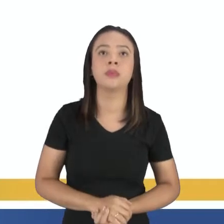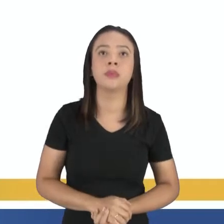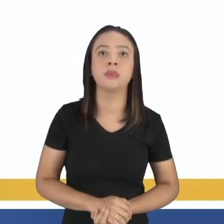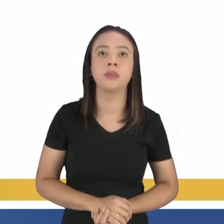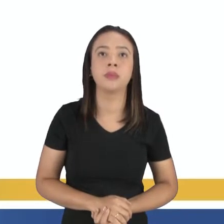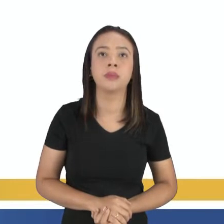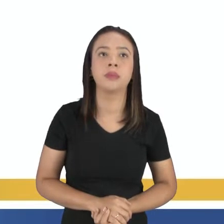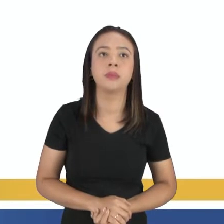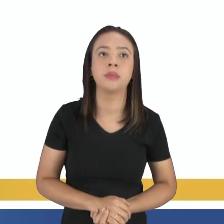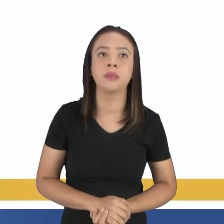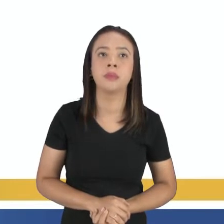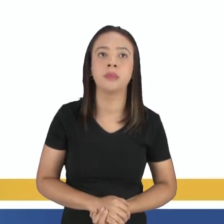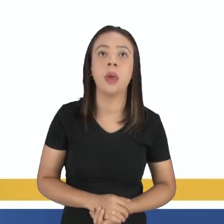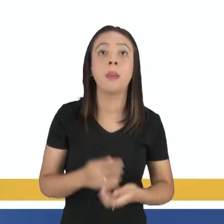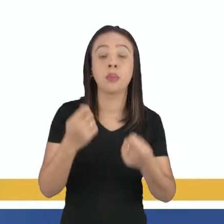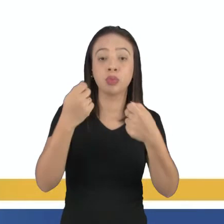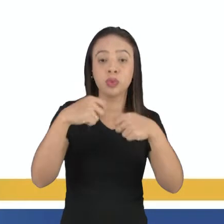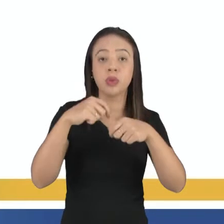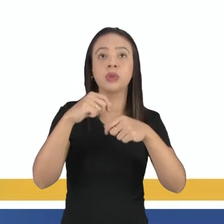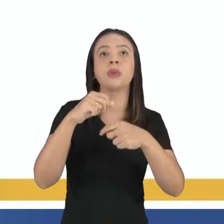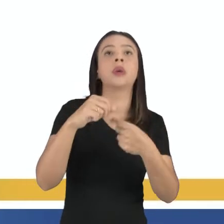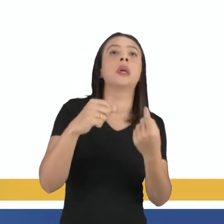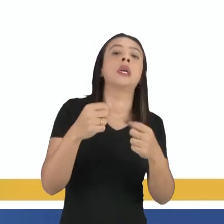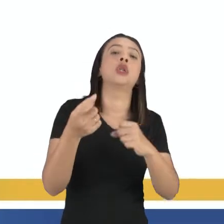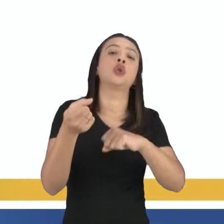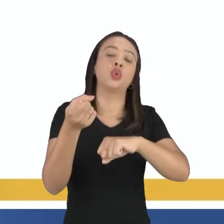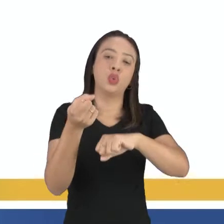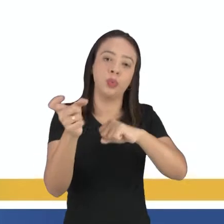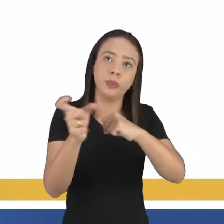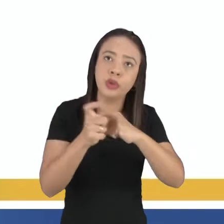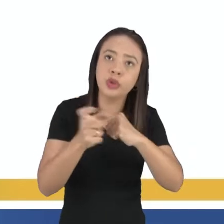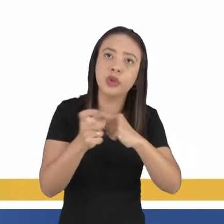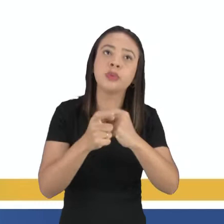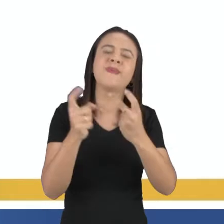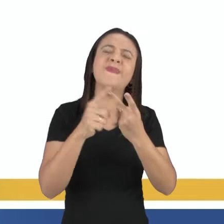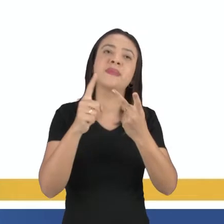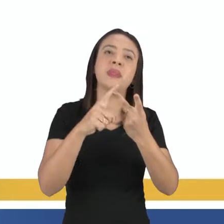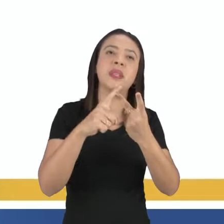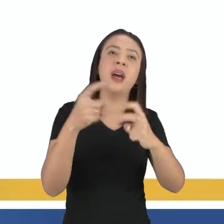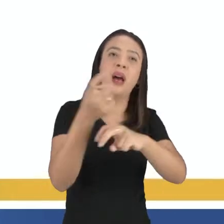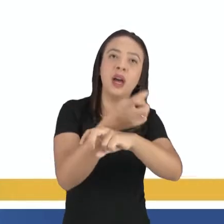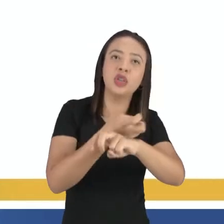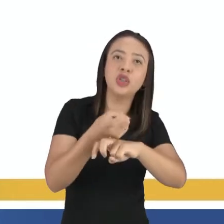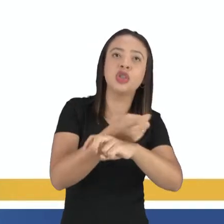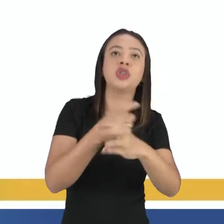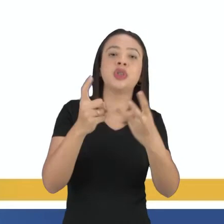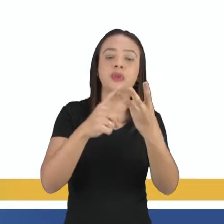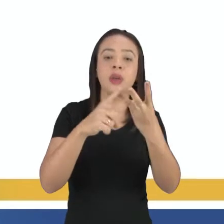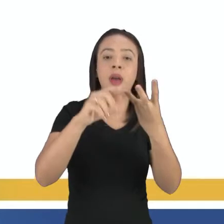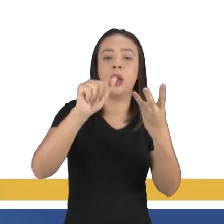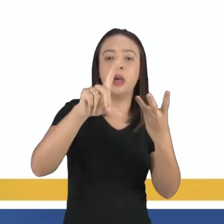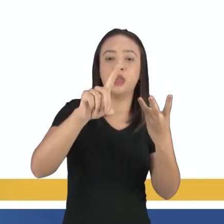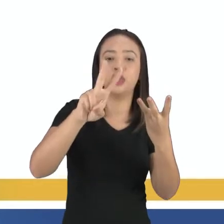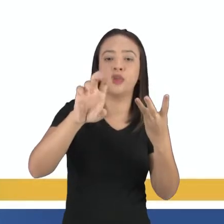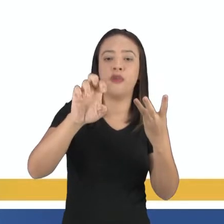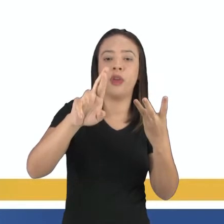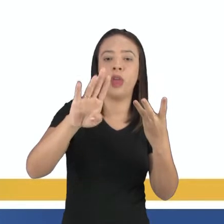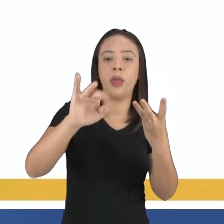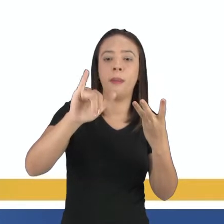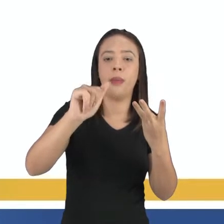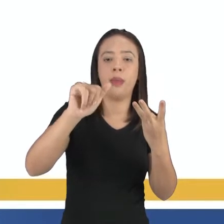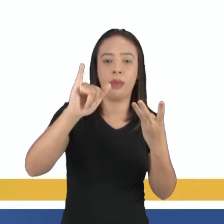subordinadas substantivas. Ela pode ser substantiva, adjetiva e adverbiais. Por